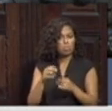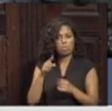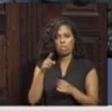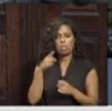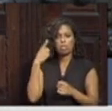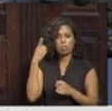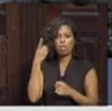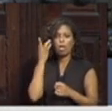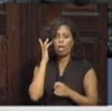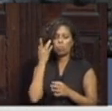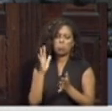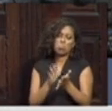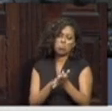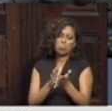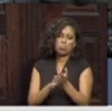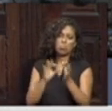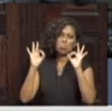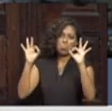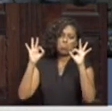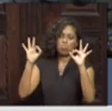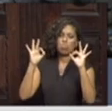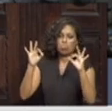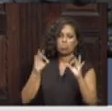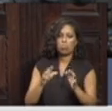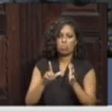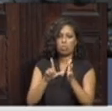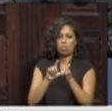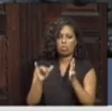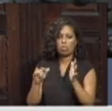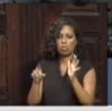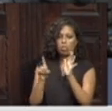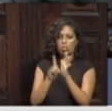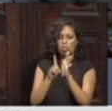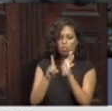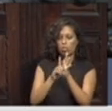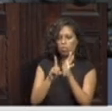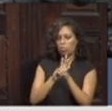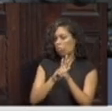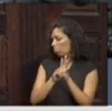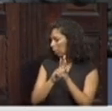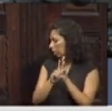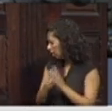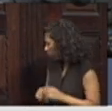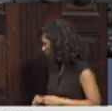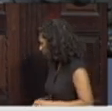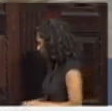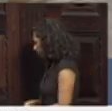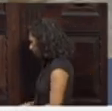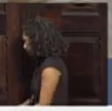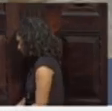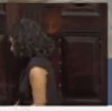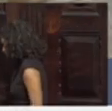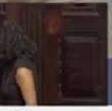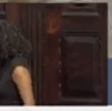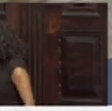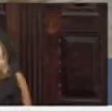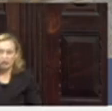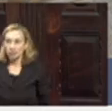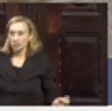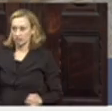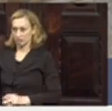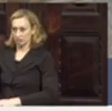Vossa Excelência se puder, eu gostaria de ser coautor, porque até a gente fez esse decreto lá atrás. A